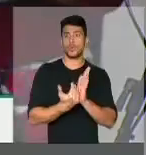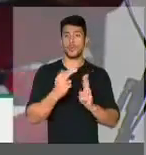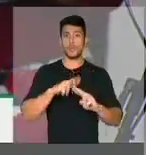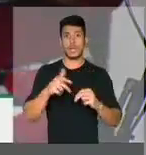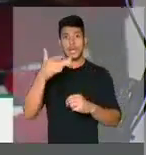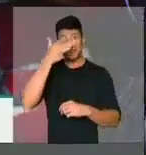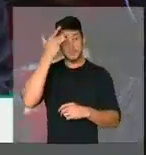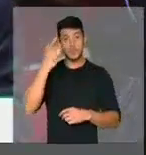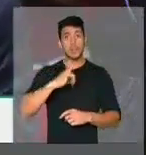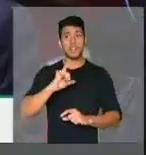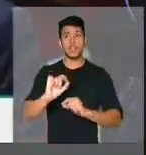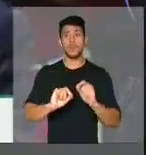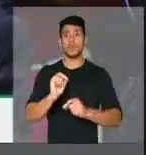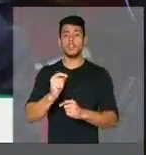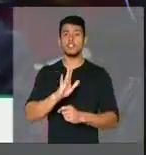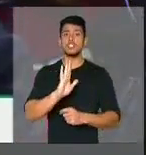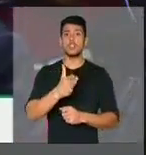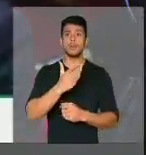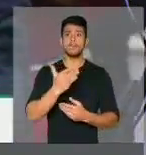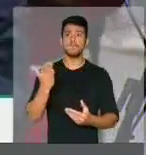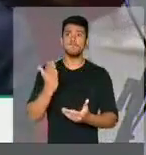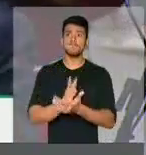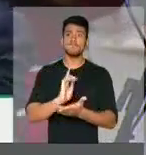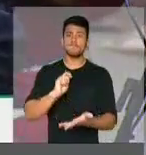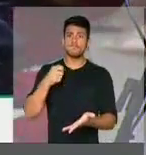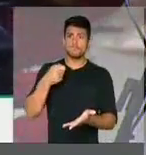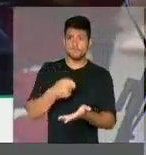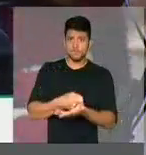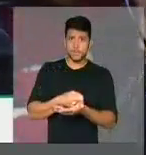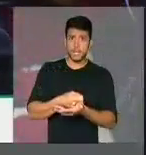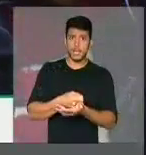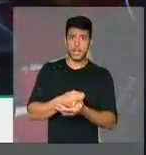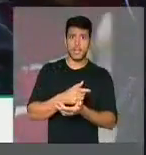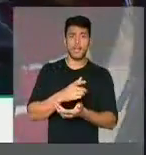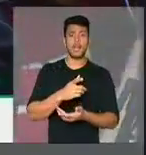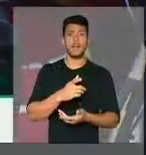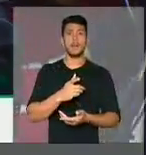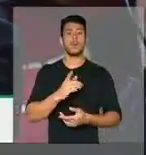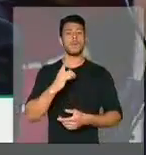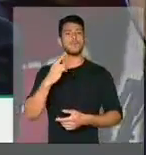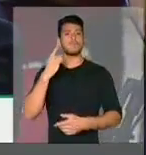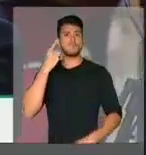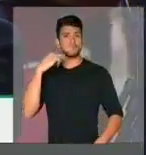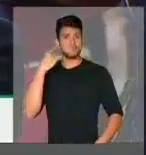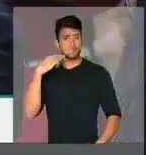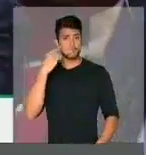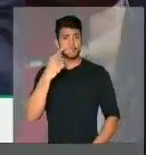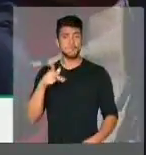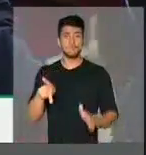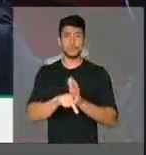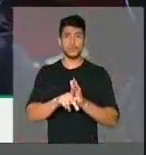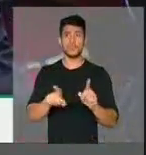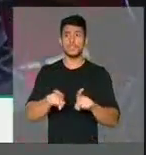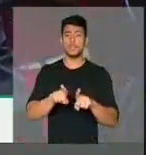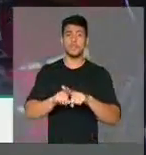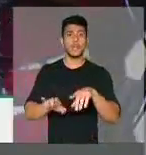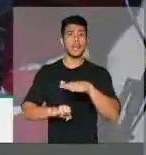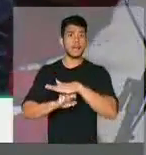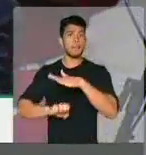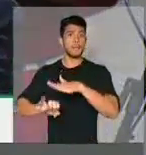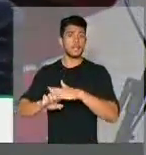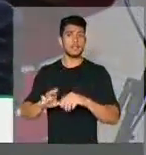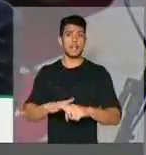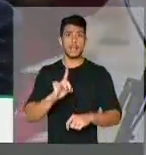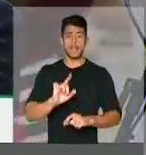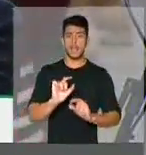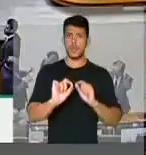serem condenadas a pagar o advogado dos empresários. O que nós temos hoje são pessoas,